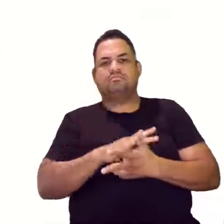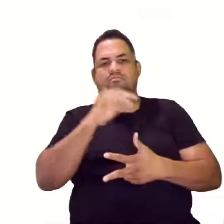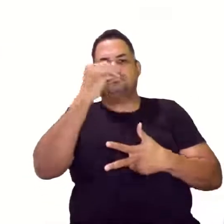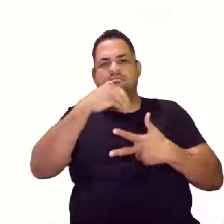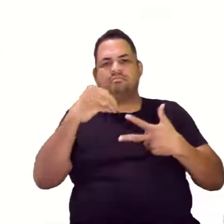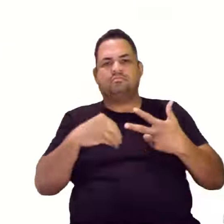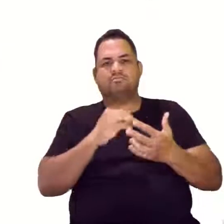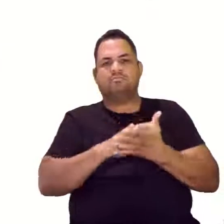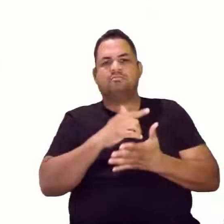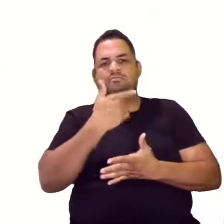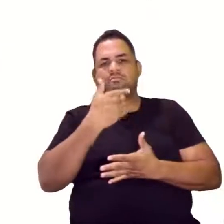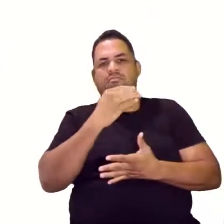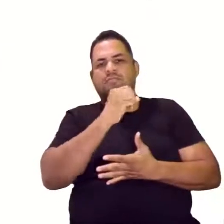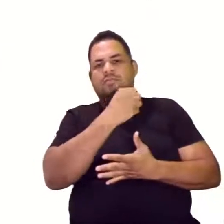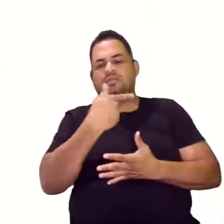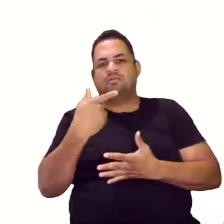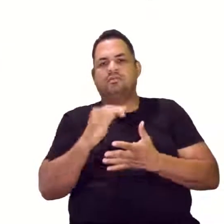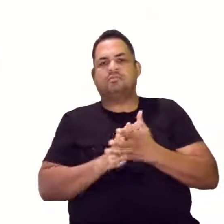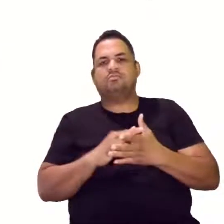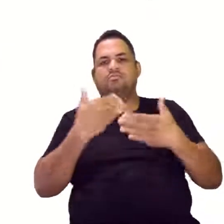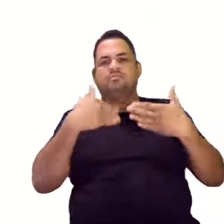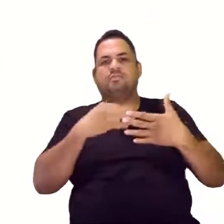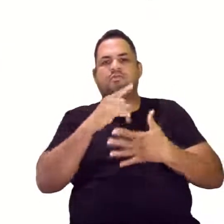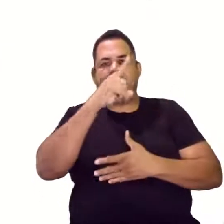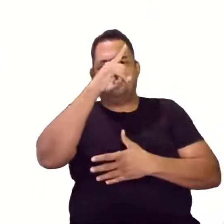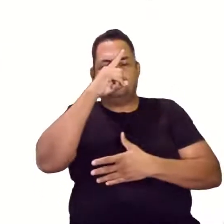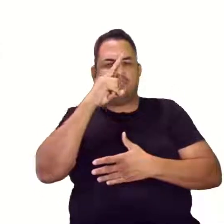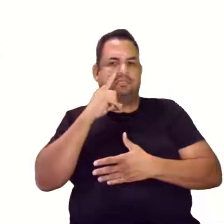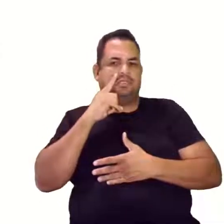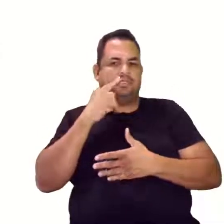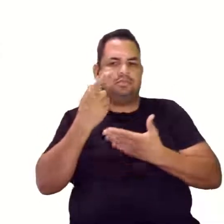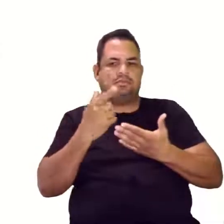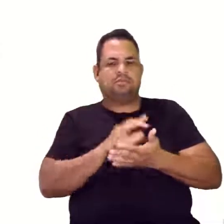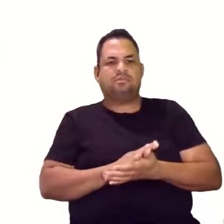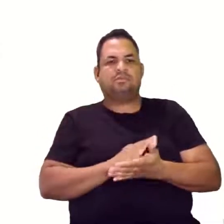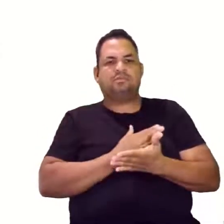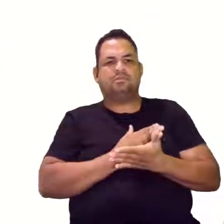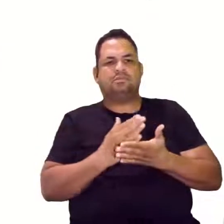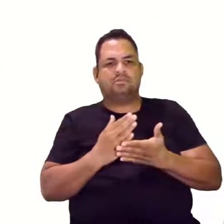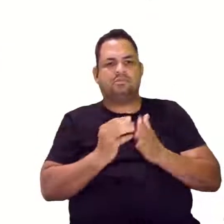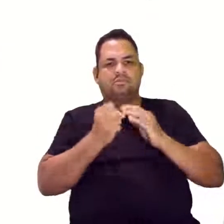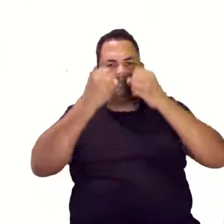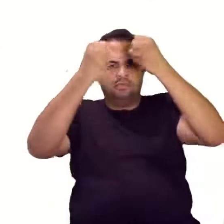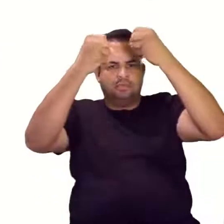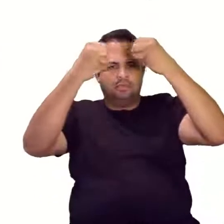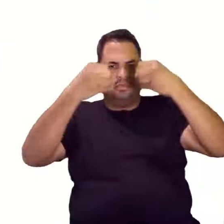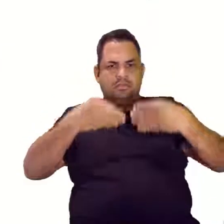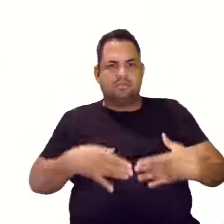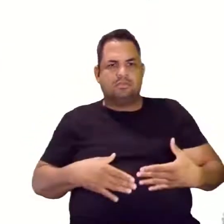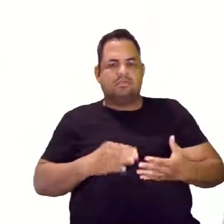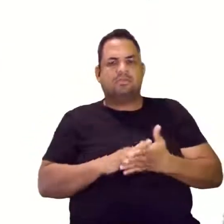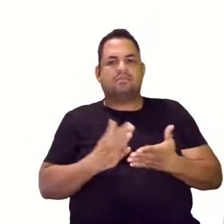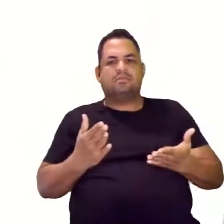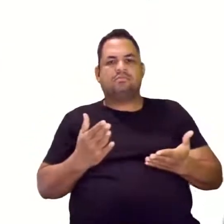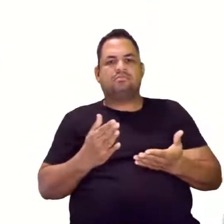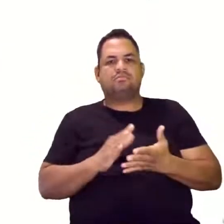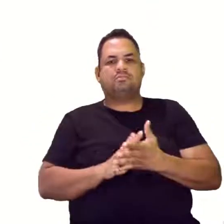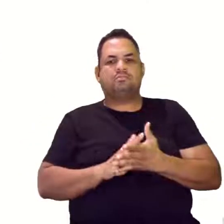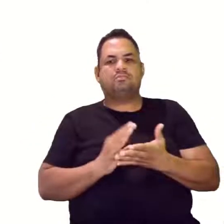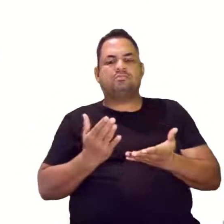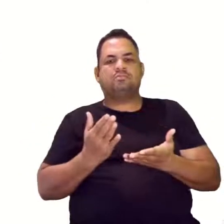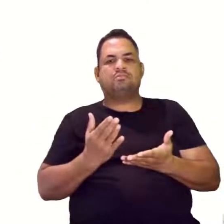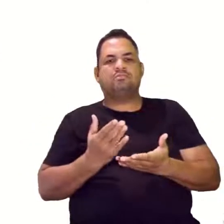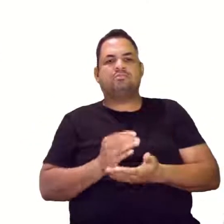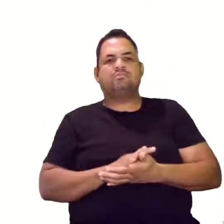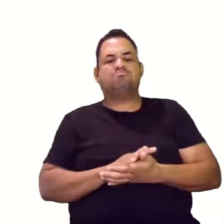Enem 2021, prova amarela. Daí ele começa explicando algo que,